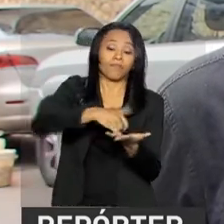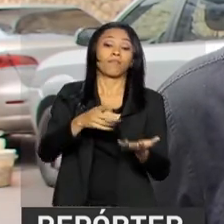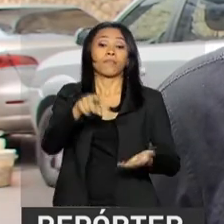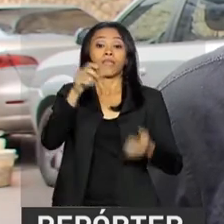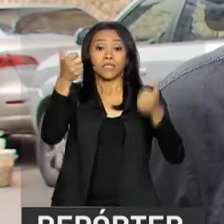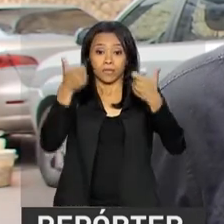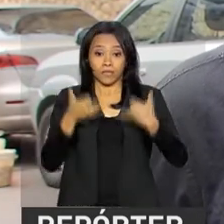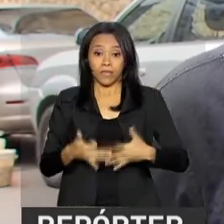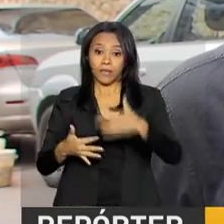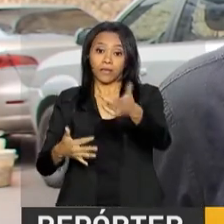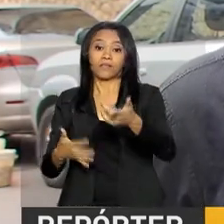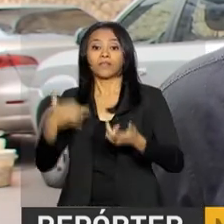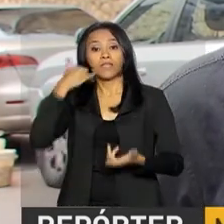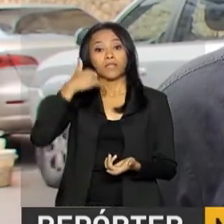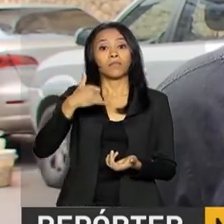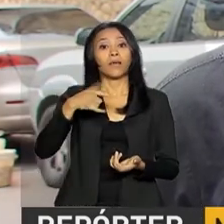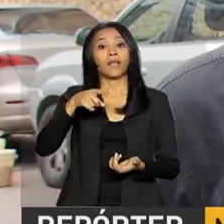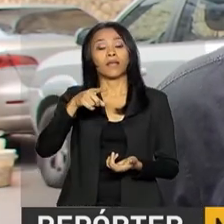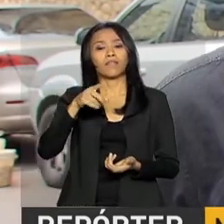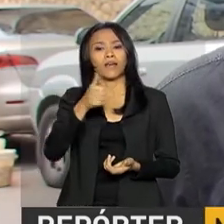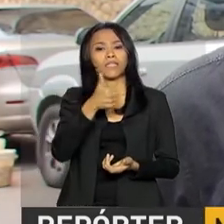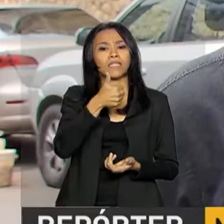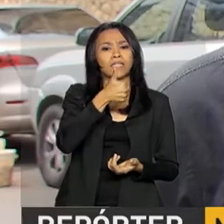fixo para celular vai variar entre